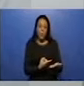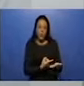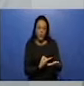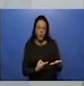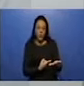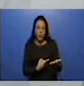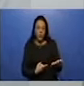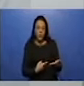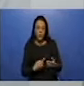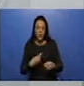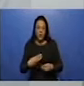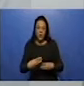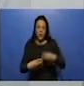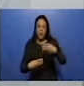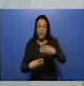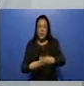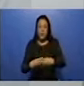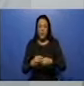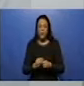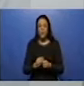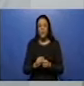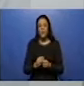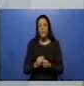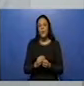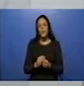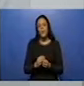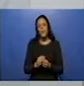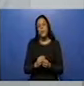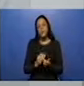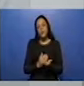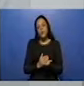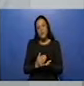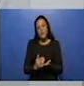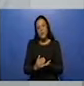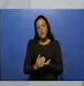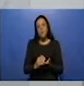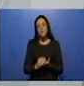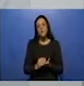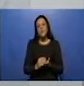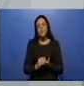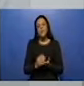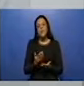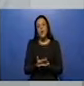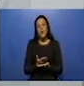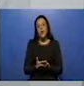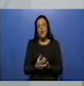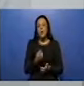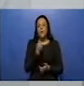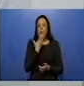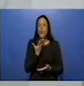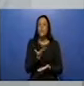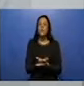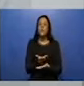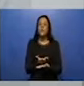bimestre, que nós vamos iniciar o conteúdo do segundo bimestre. É isso e bons estudos!